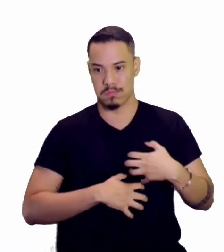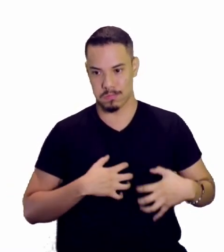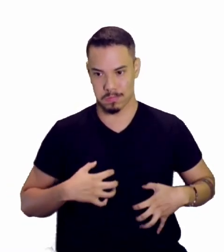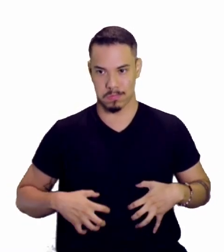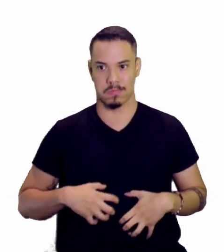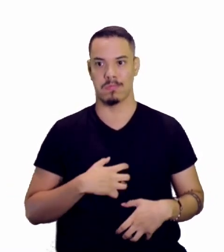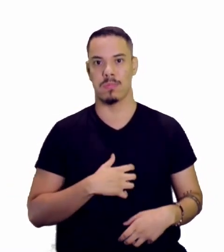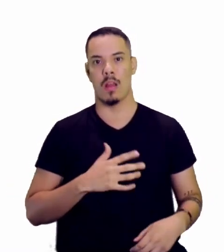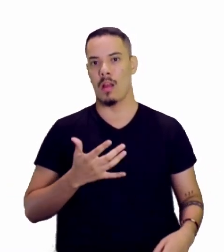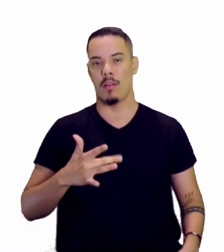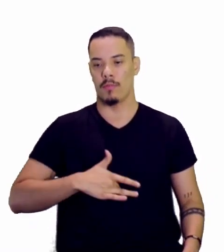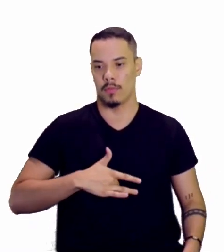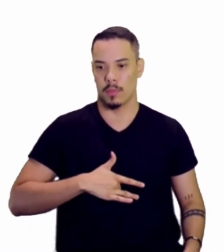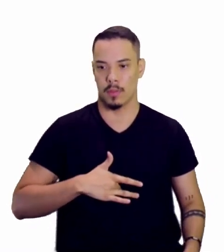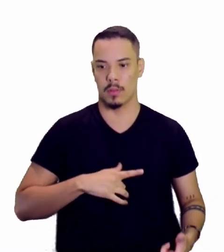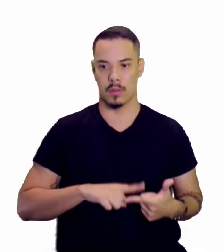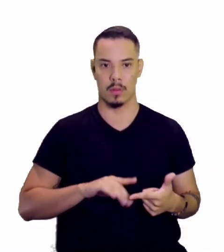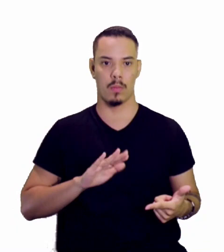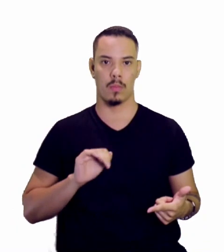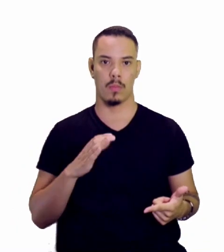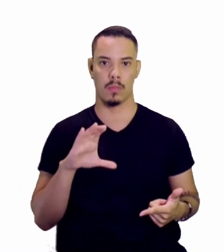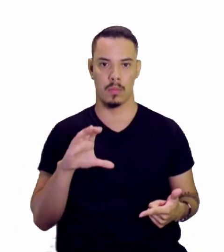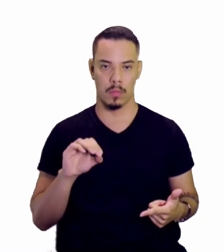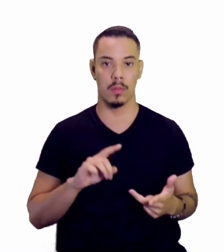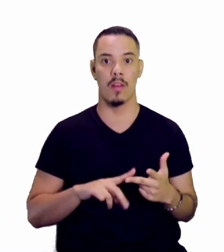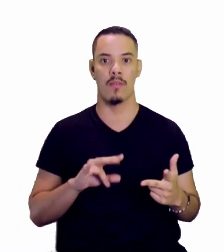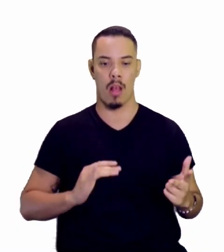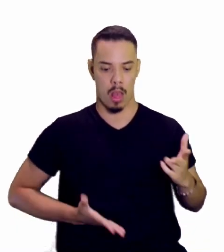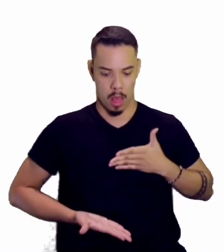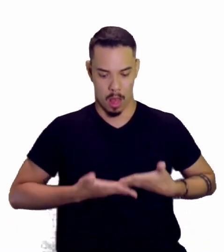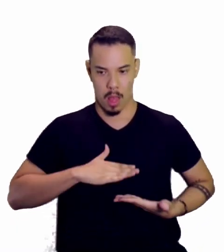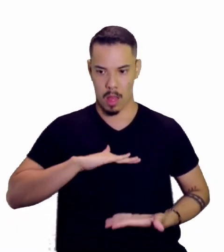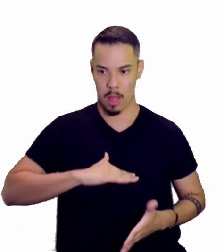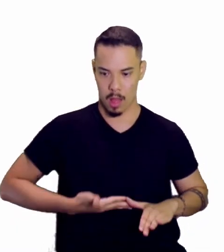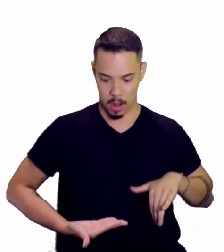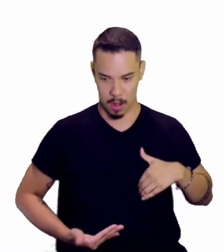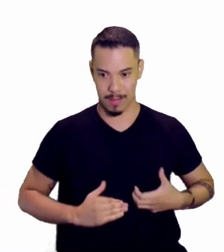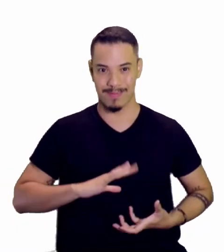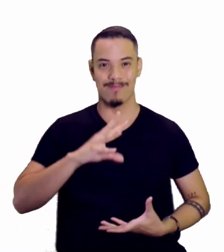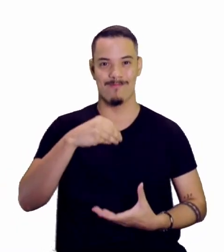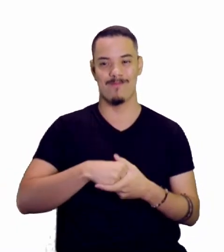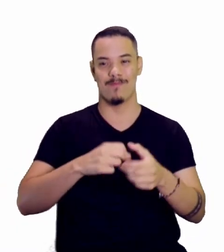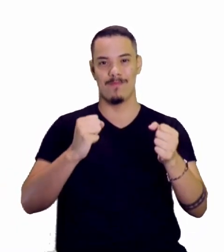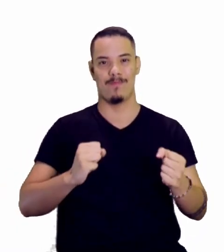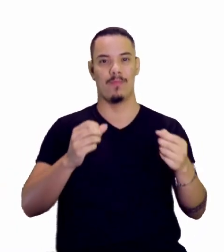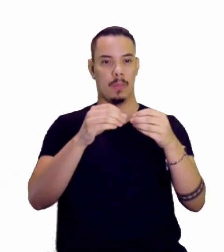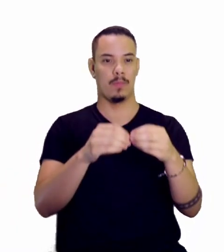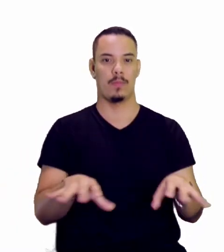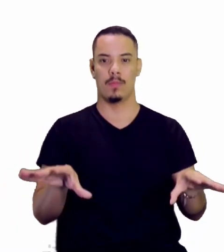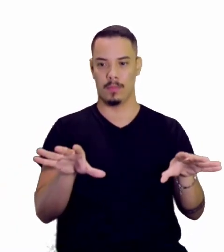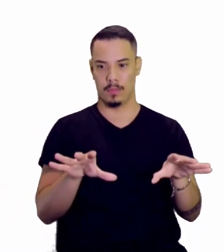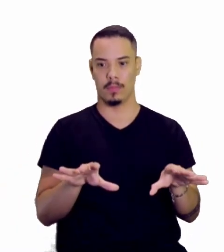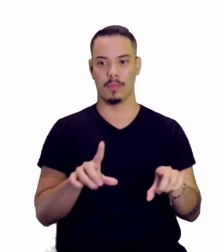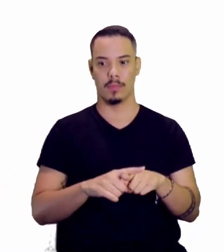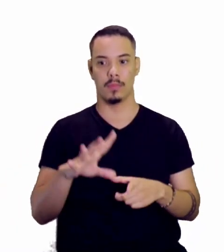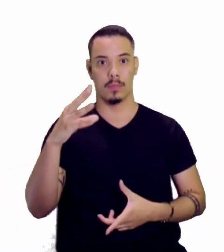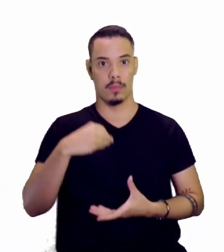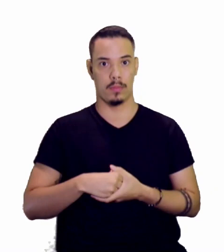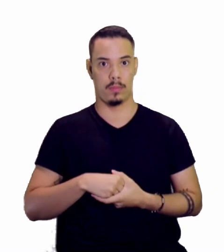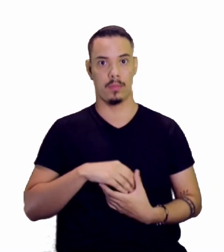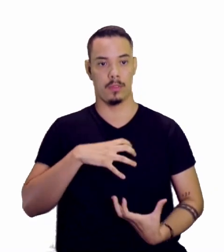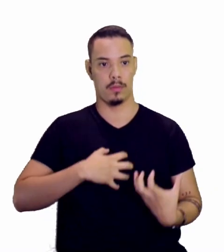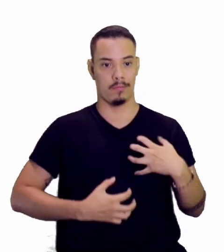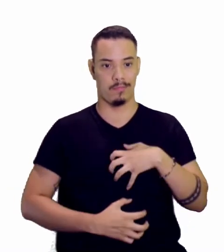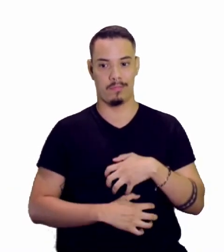Né? Fígado, baço. Né? Então, eles vão chocar, eles vão se movimentar. O seu corpo no momento externo, mas os órgãos sim,